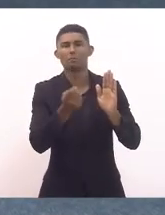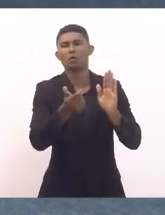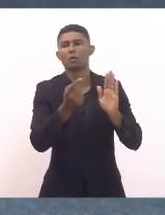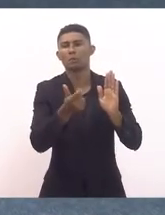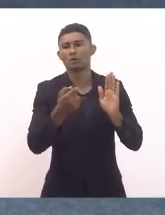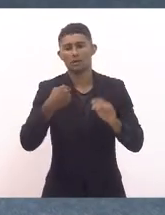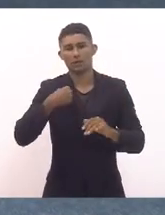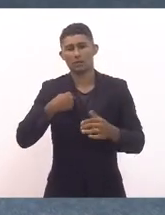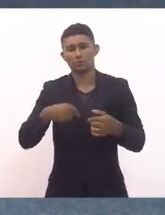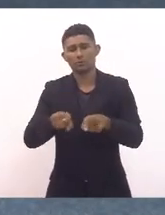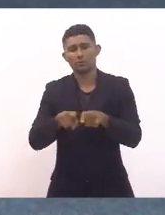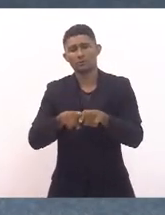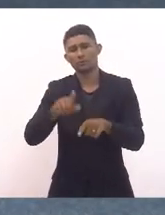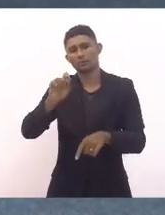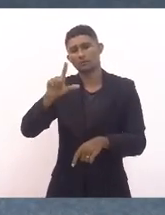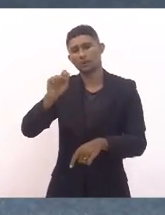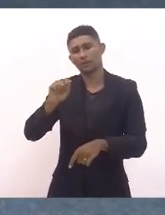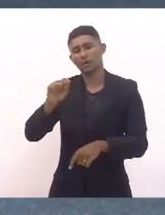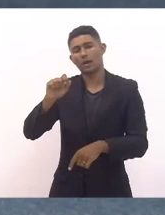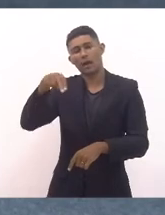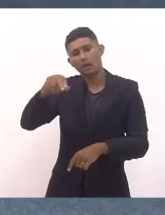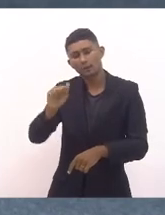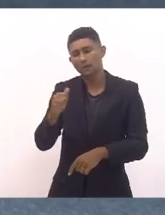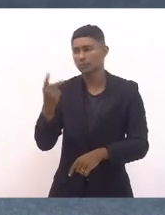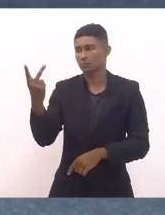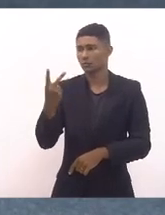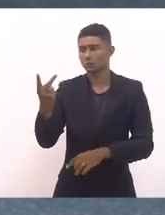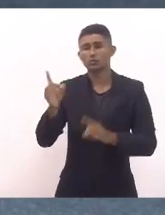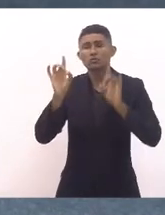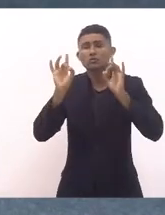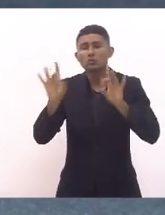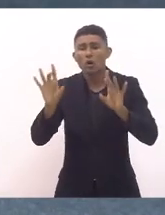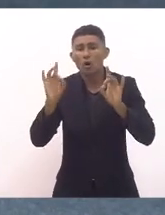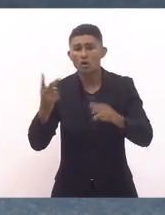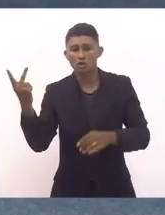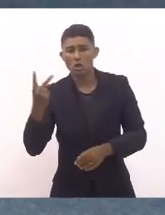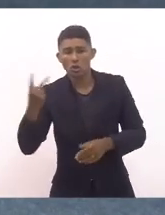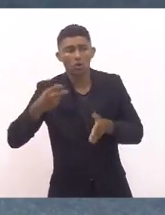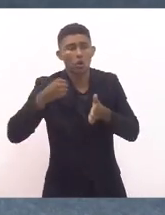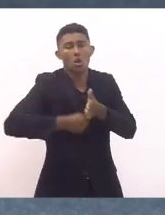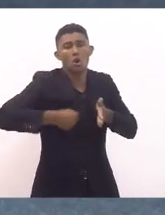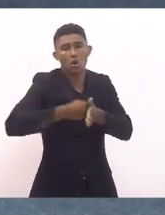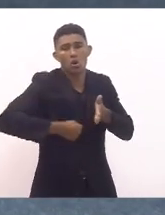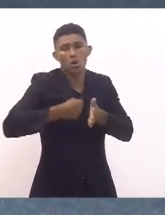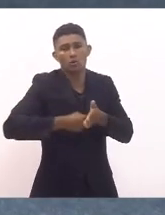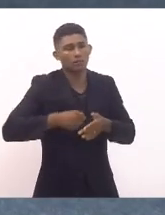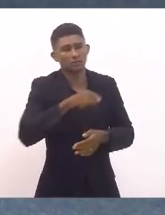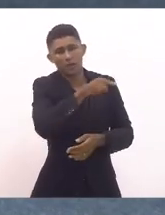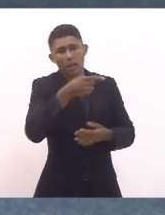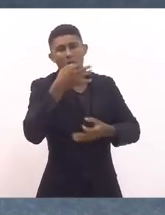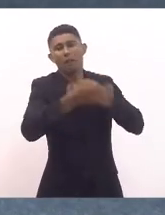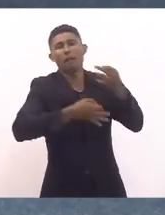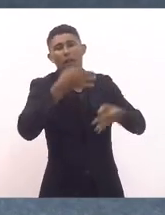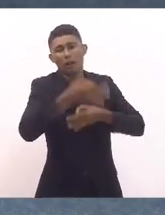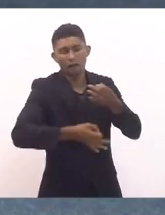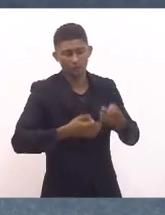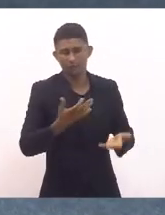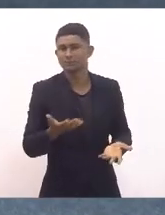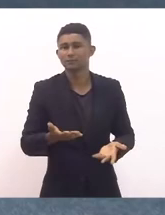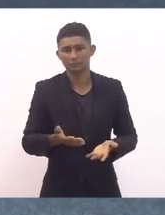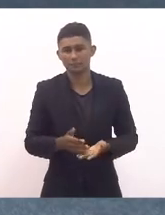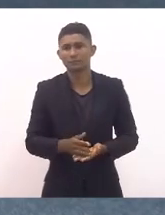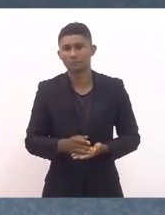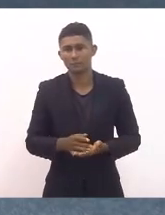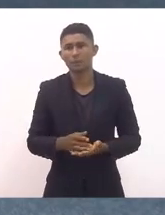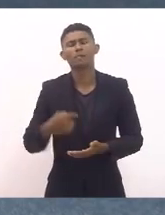eu e a deputada Lana, são aqueles que efetivamente enfrentam a esquerda e a narrativa que eles tentam nos impor. Então, estava